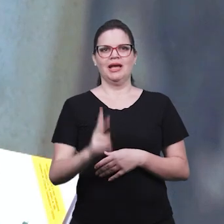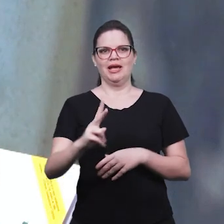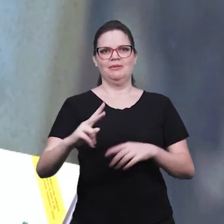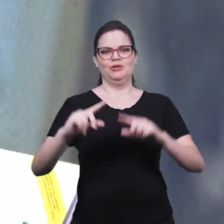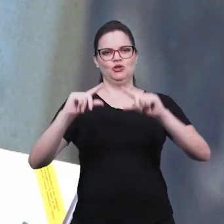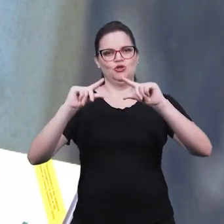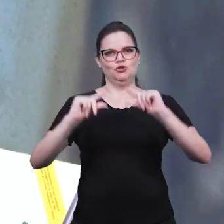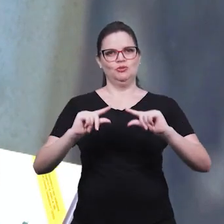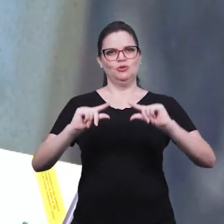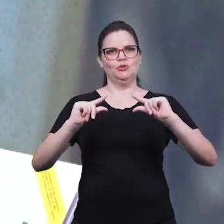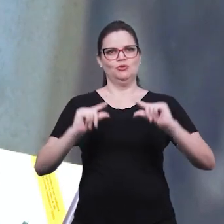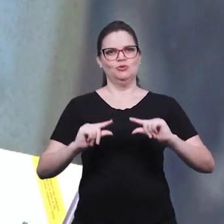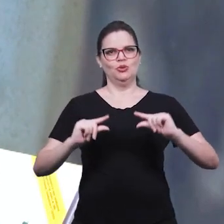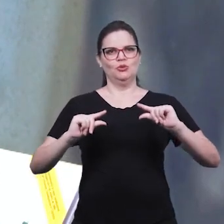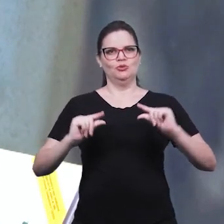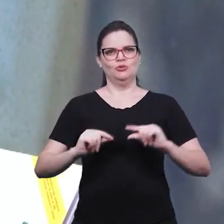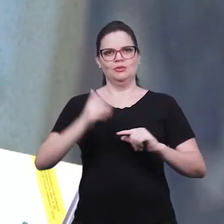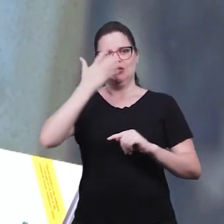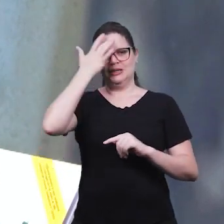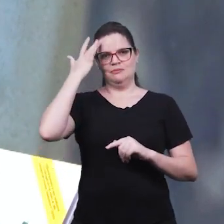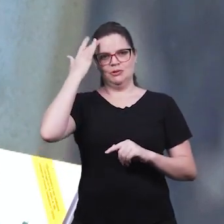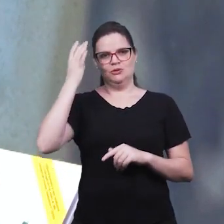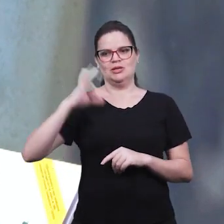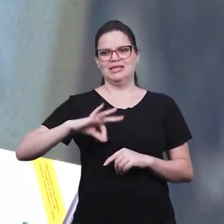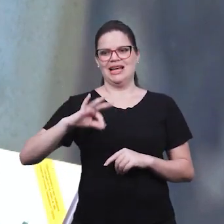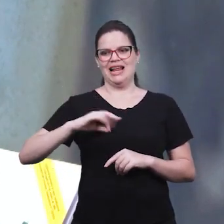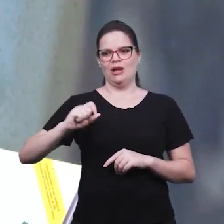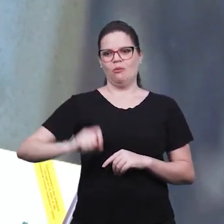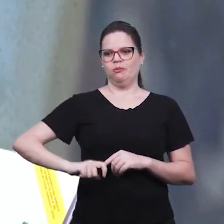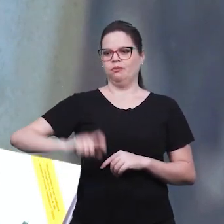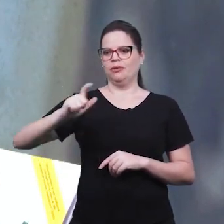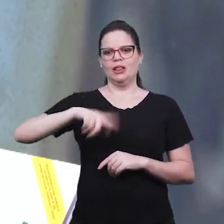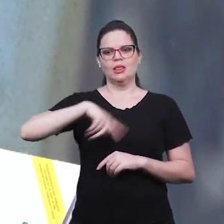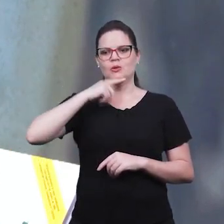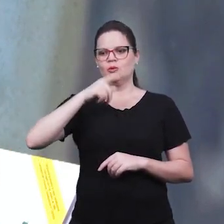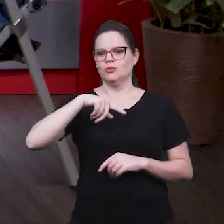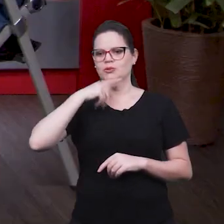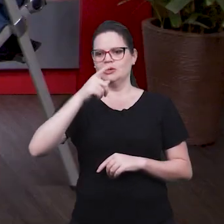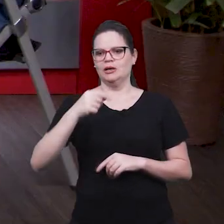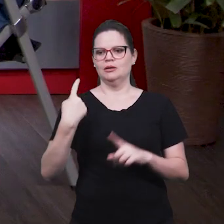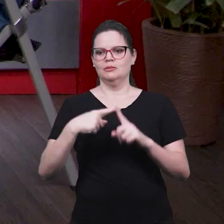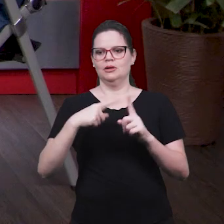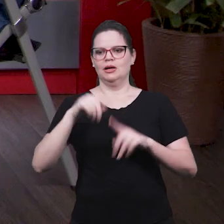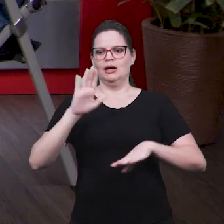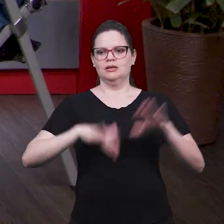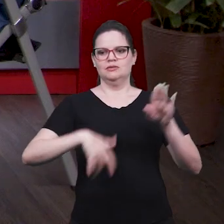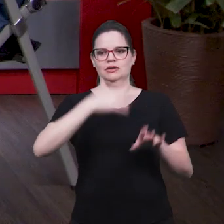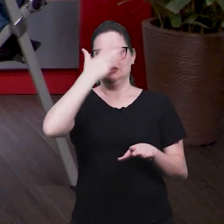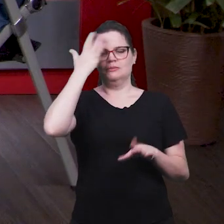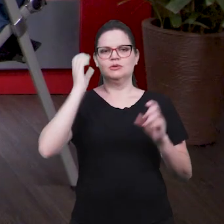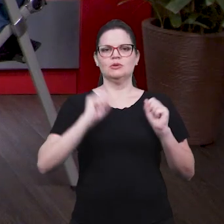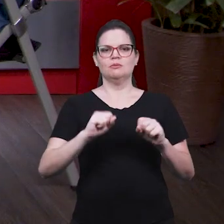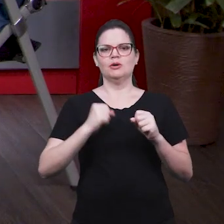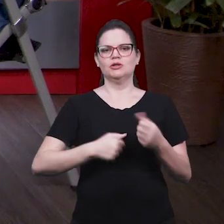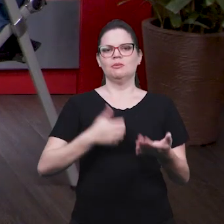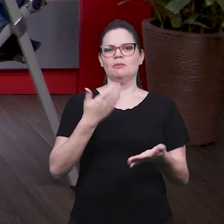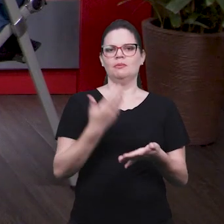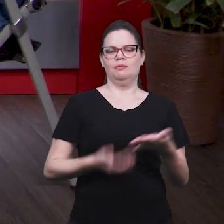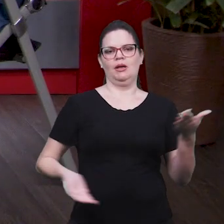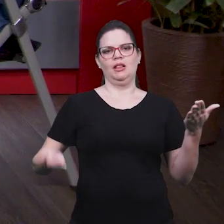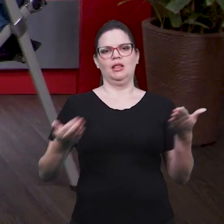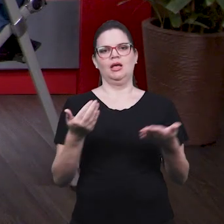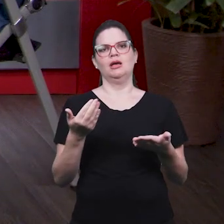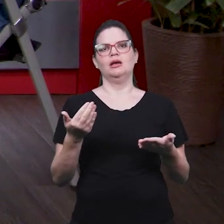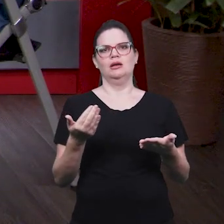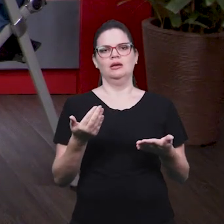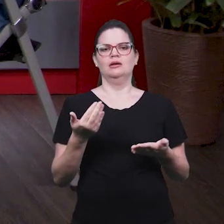sempre diminuindo um pouco a expectativa da pessoa ter um salário alto. Fazendo com que a pessoa muitas vezes até perca, né, a questão do